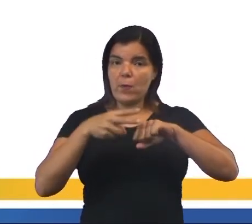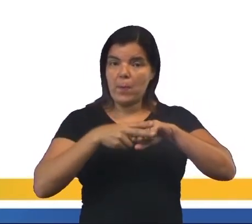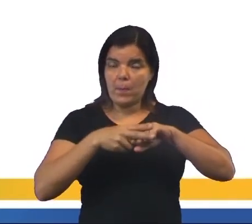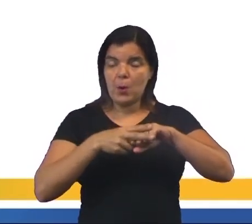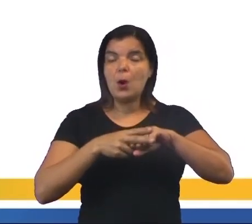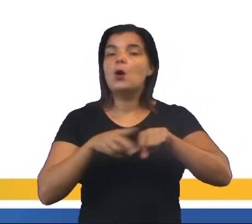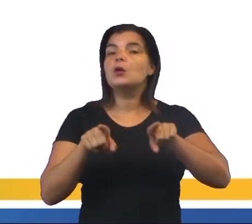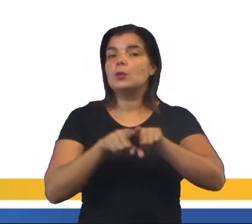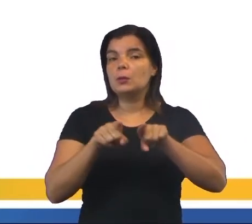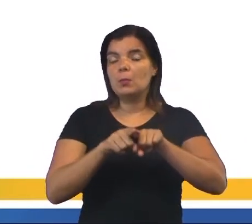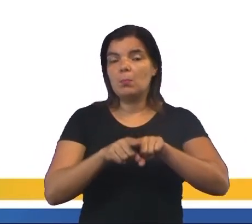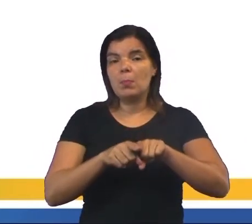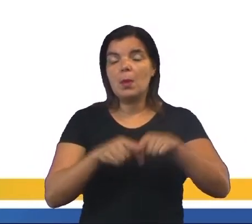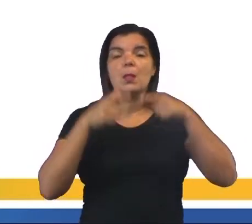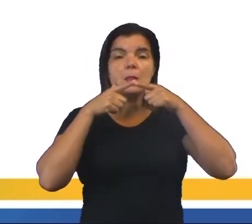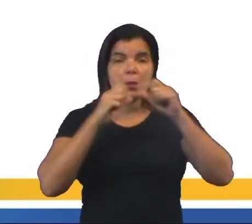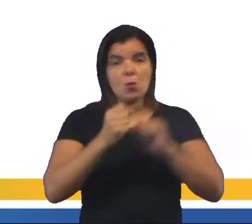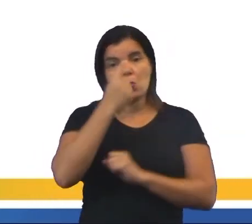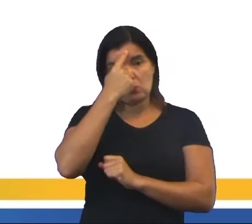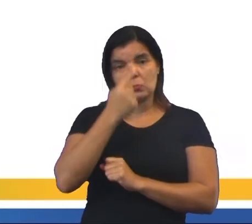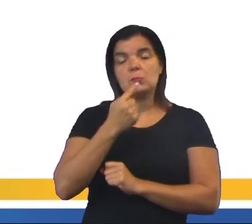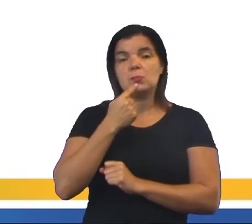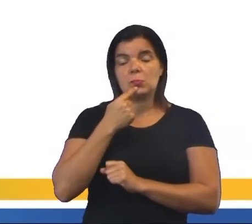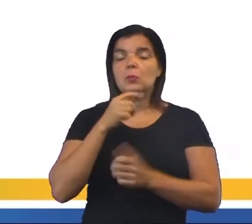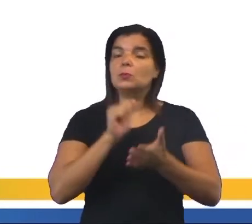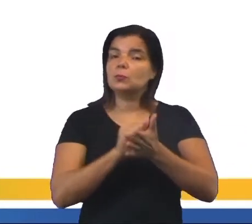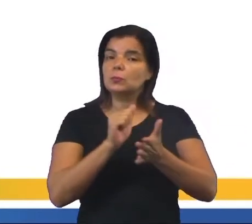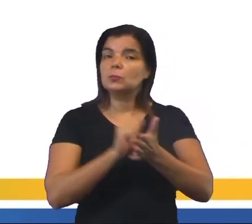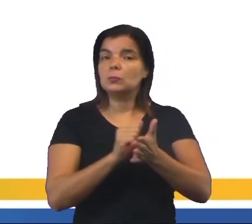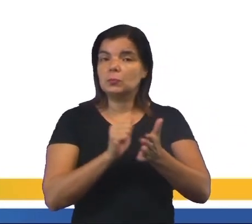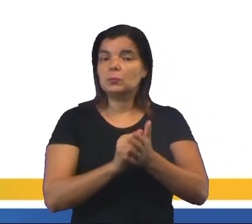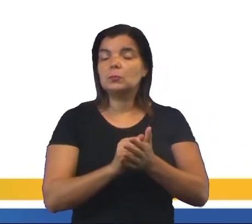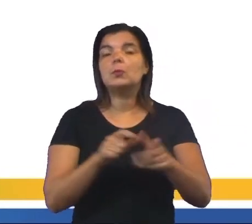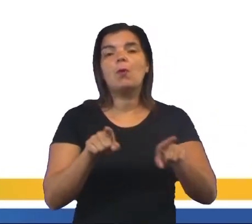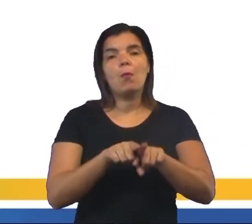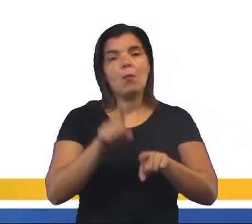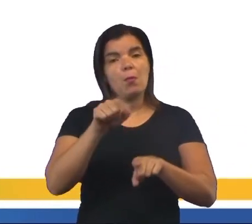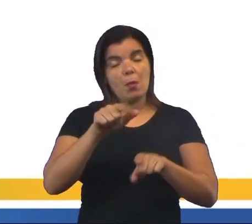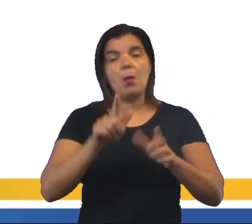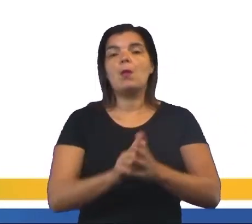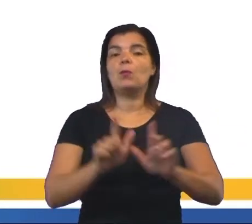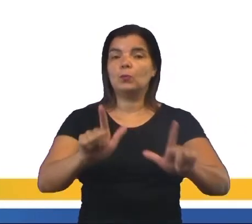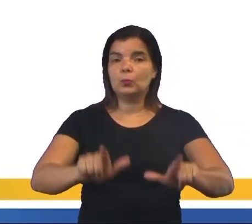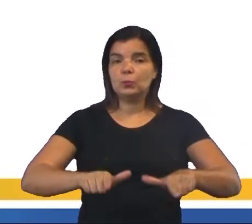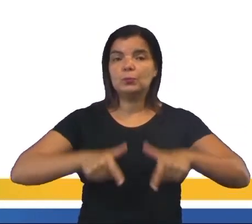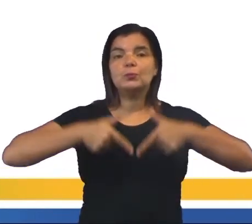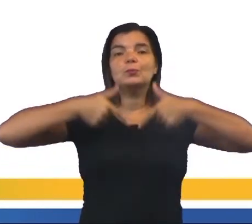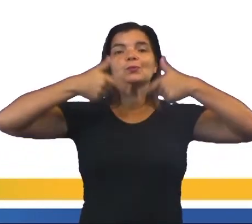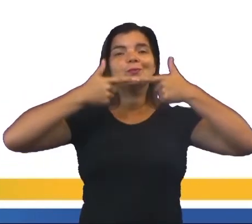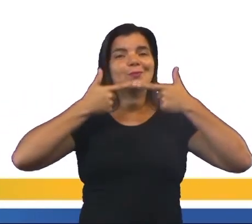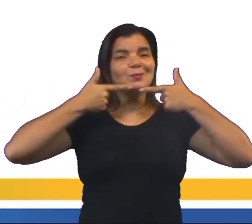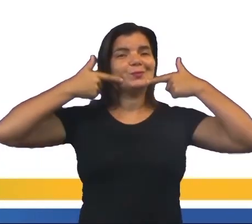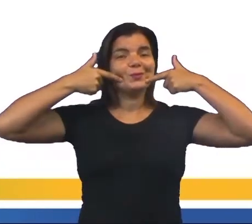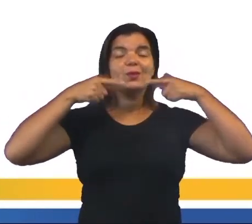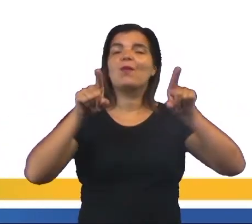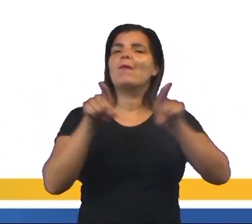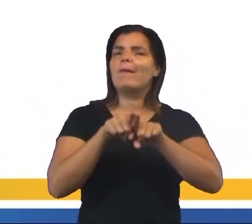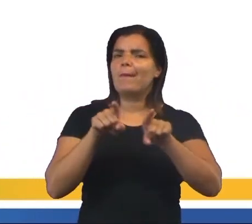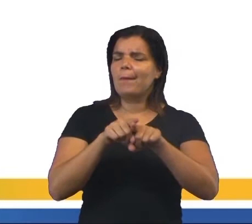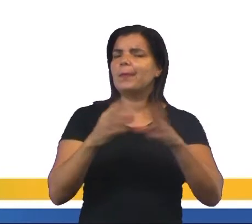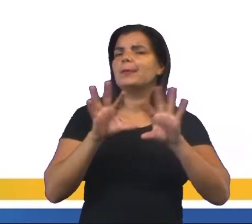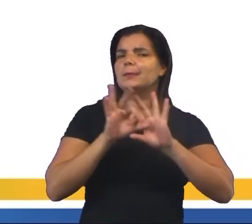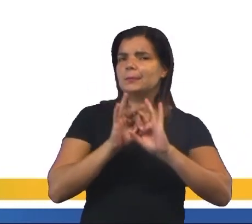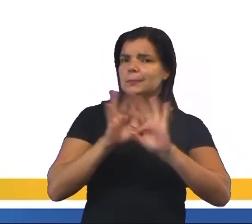verbal, imagem e texto escrito, né, está aparecendo para vocês, é um meme. No meme, é muito